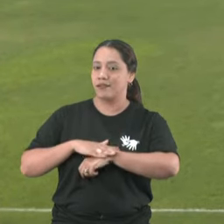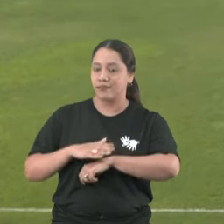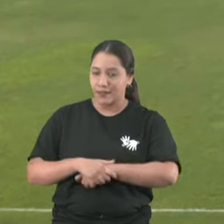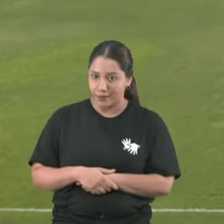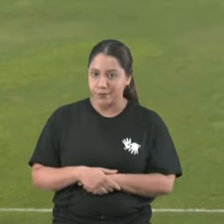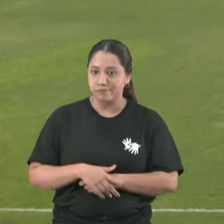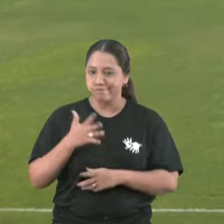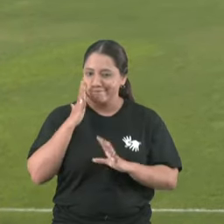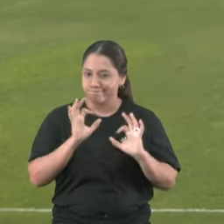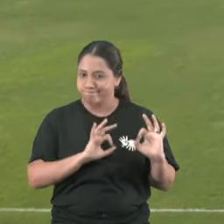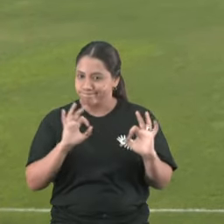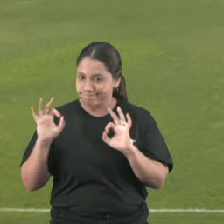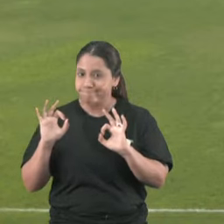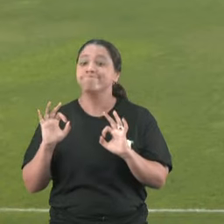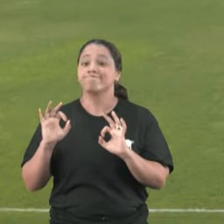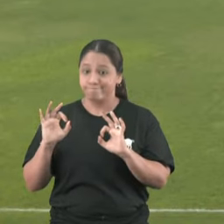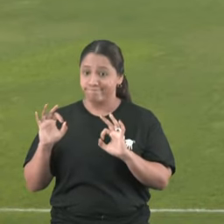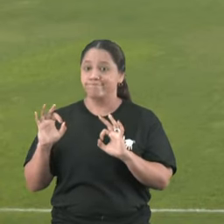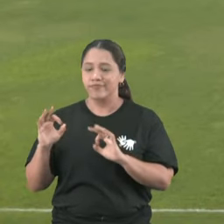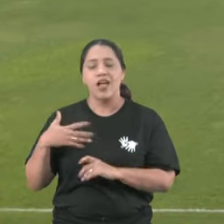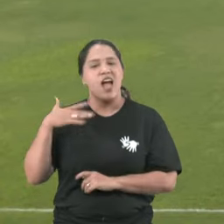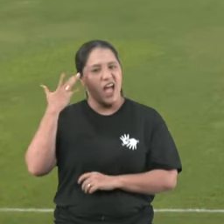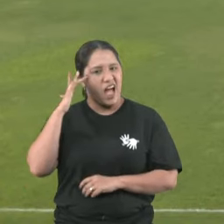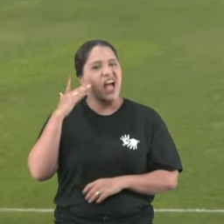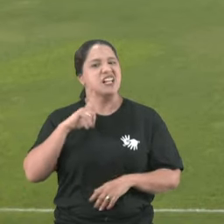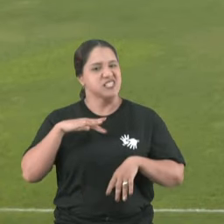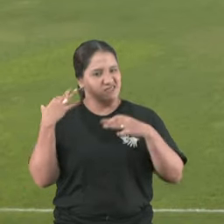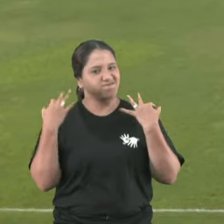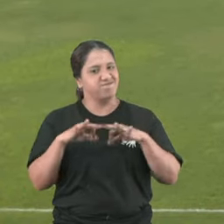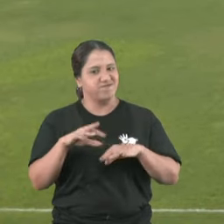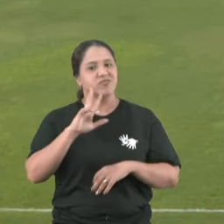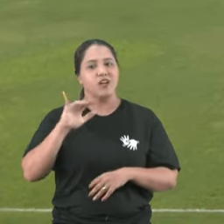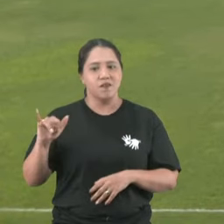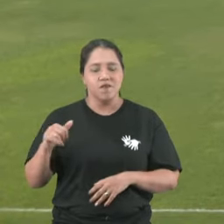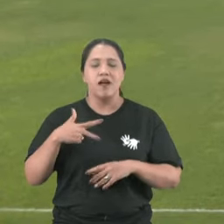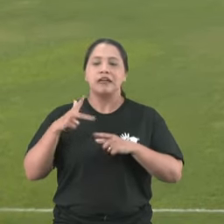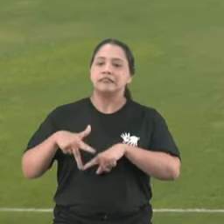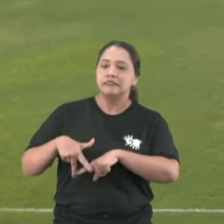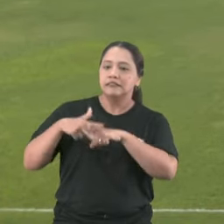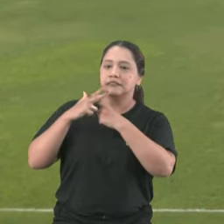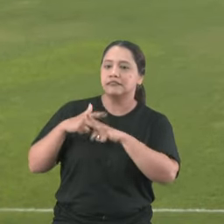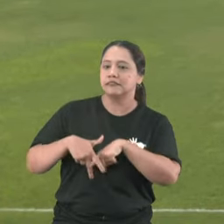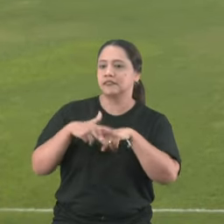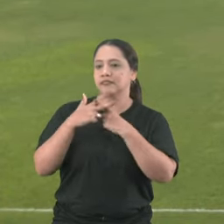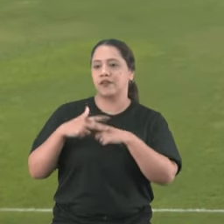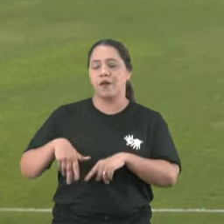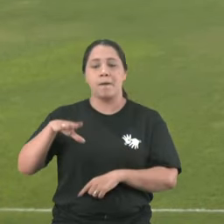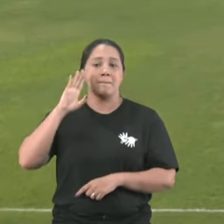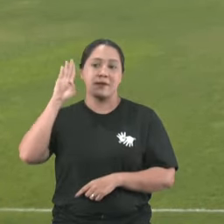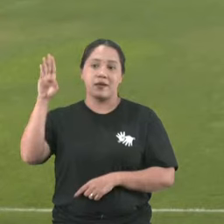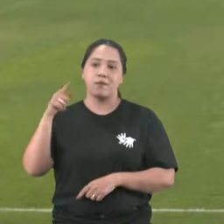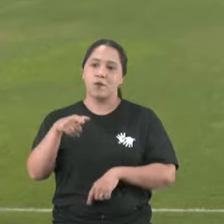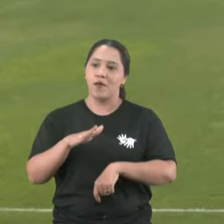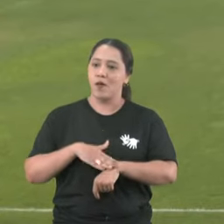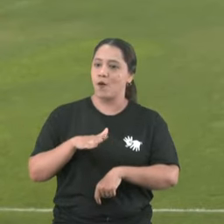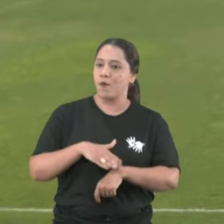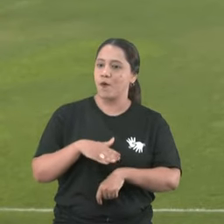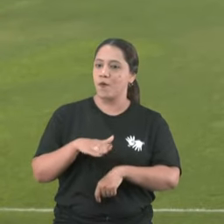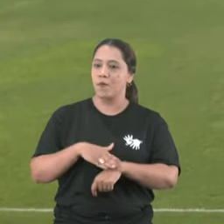tem certeza de que ele vai buscar isso, né? Essa correção, principalmente nesse momento